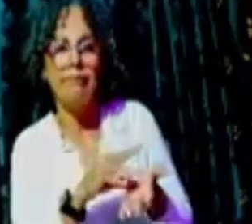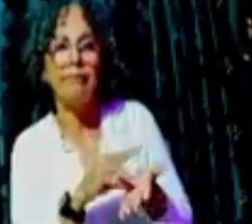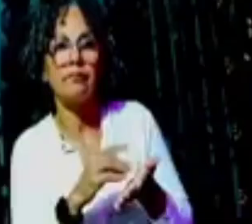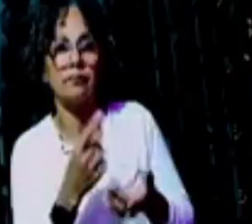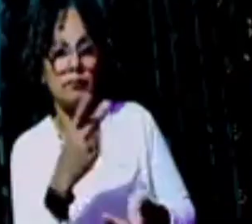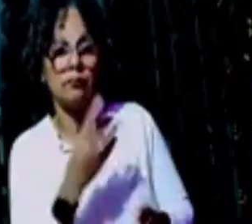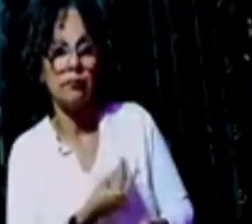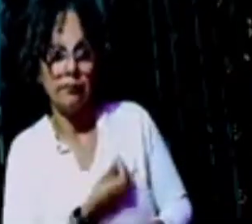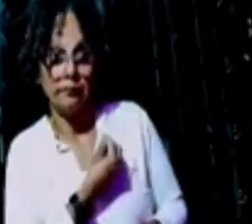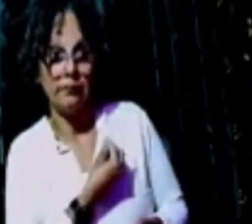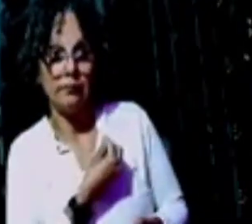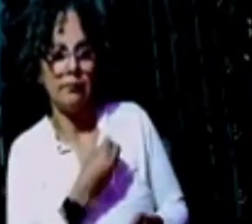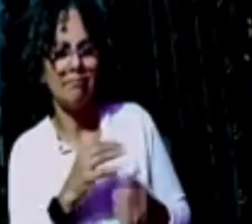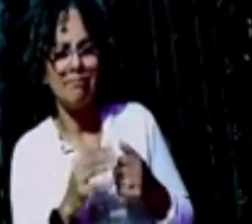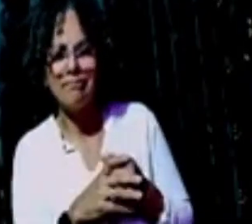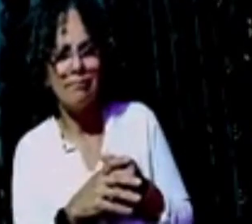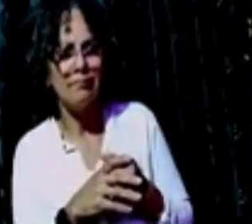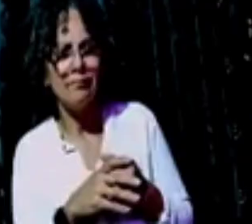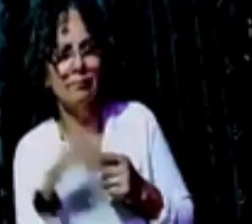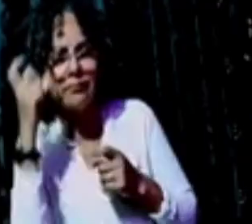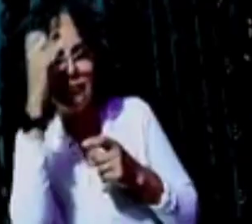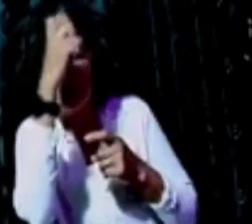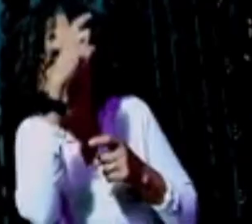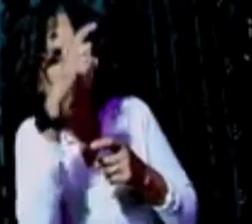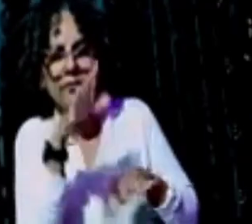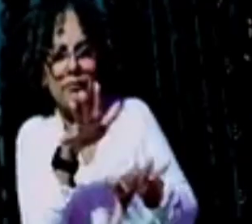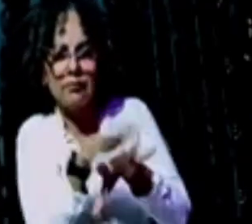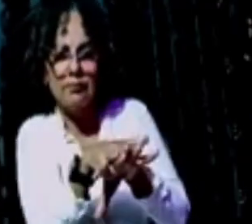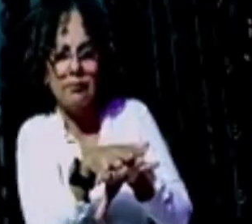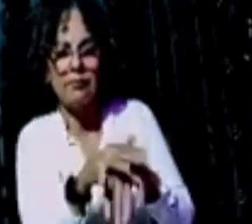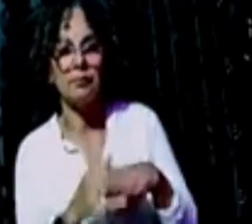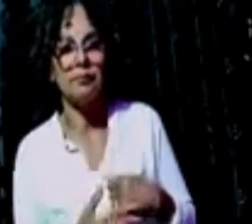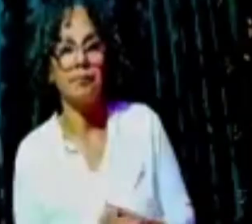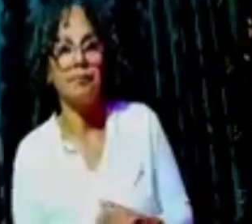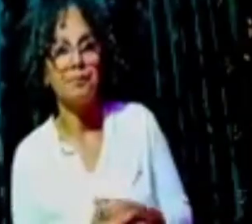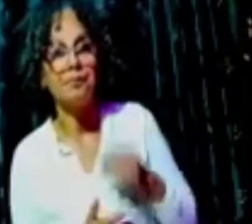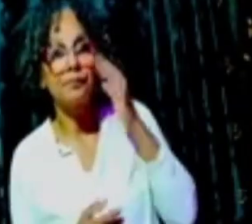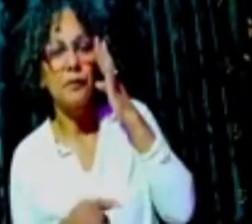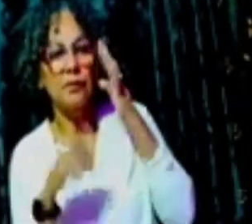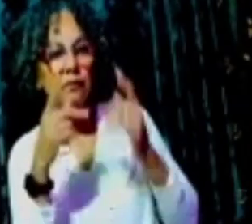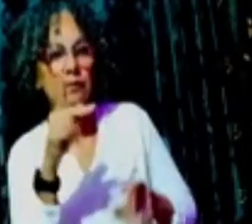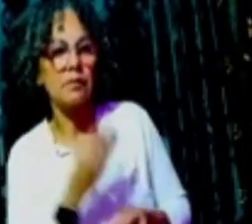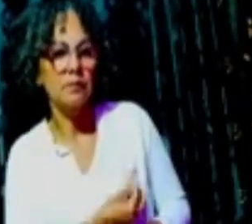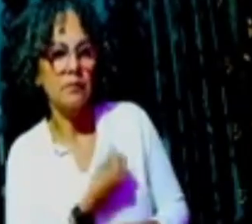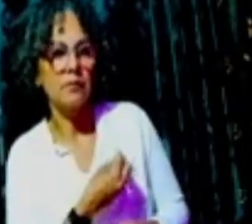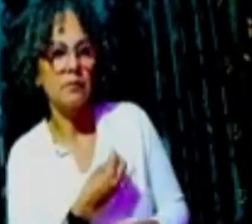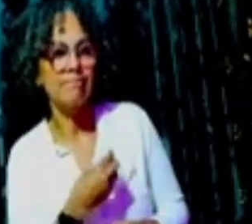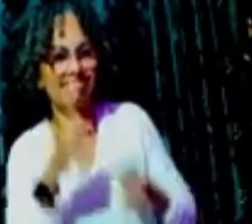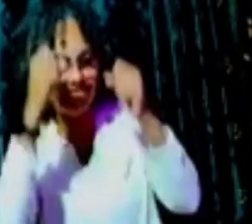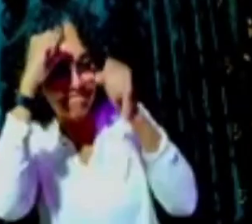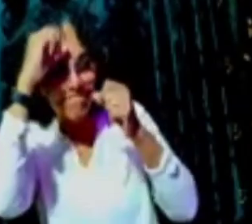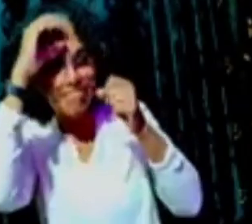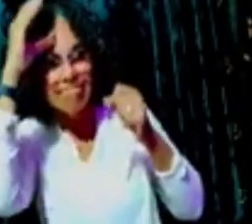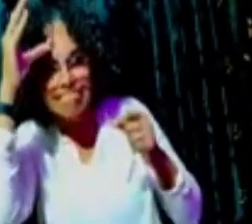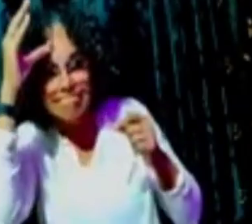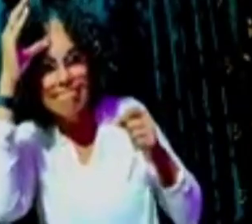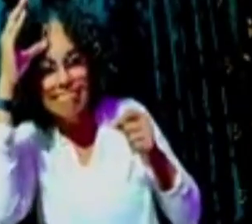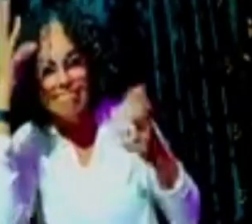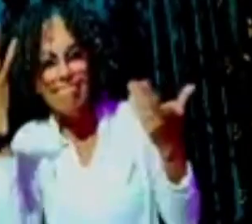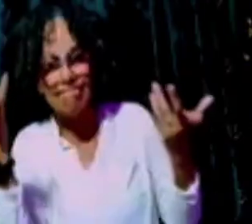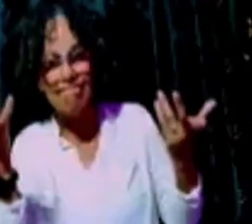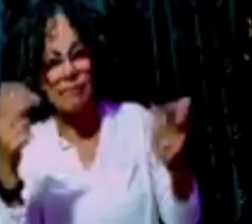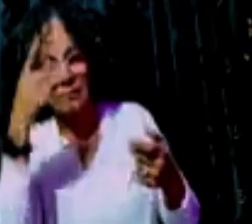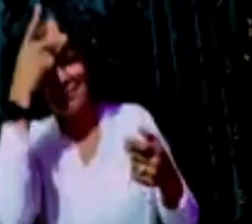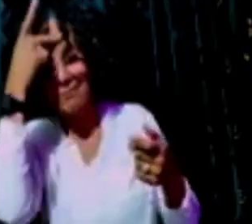realidade, qual o maior desafio na inclusão? É a conscientização. Conscientização. Isso.